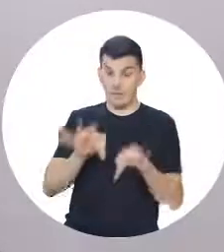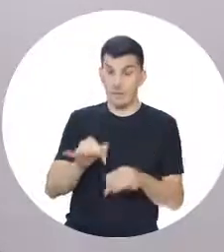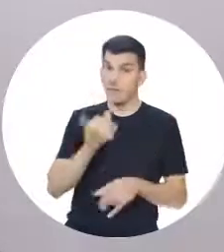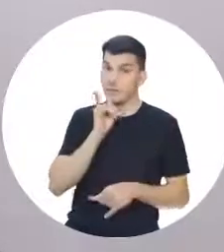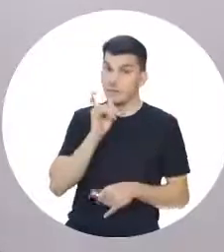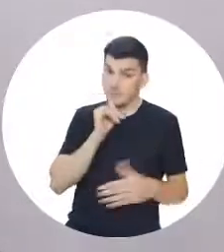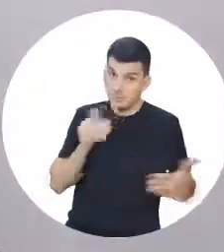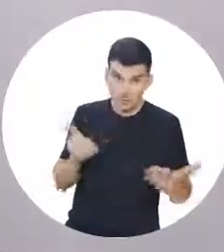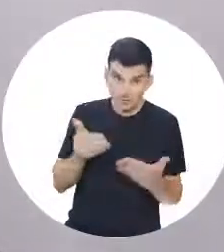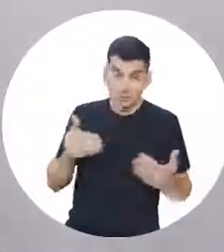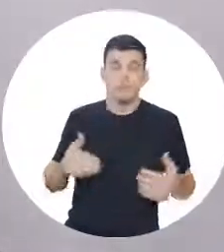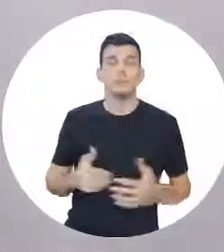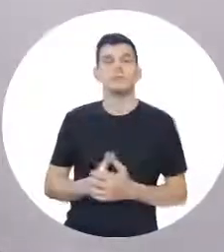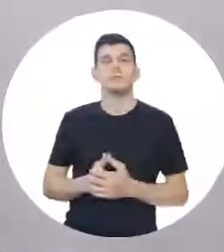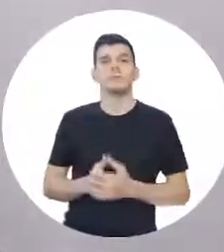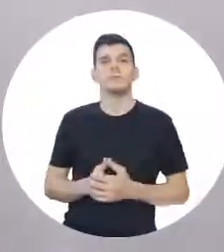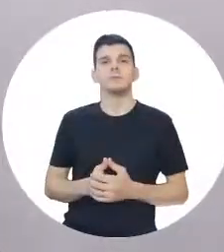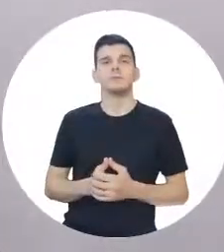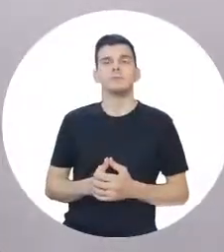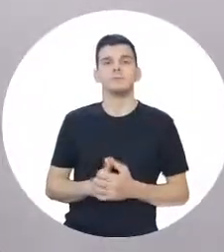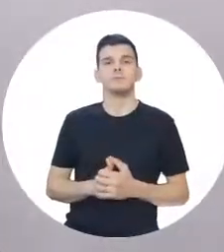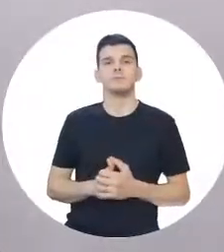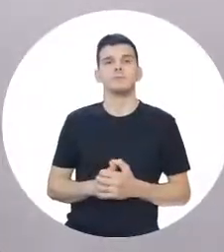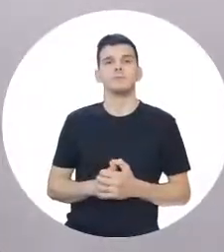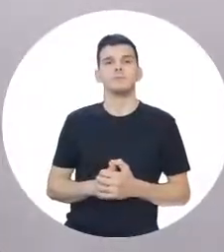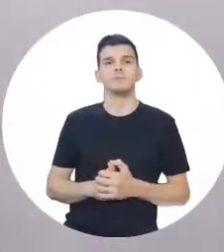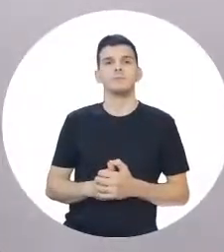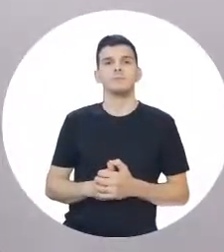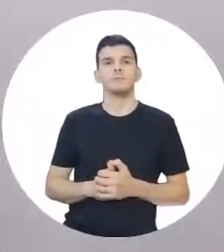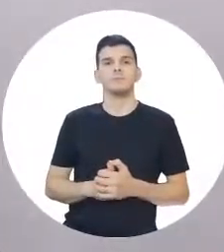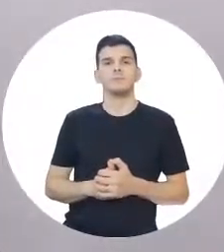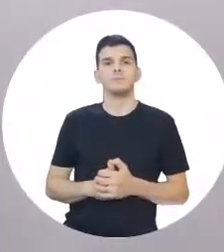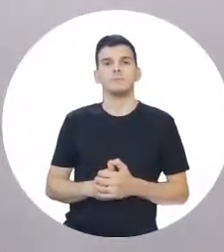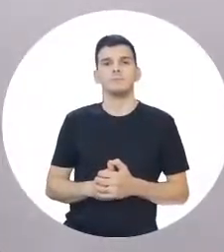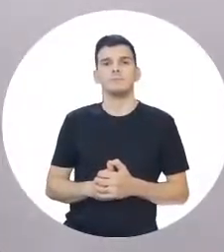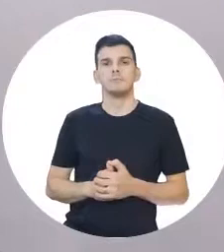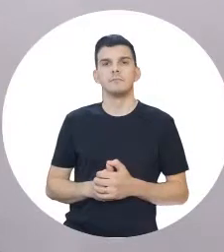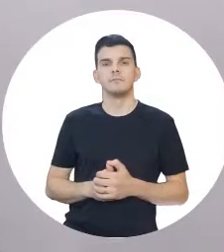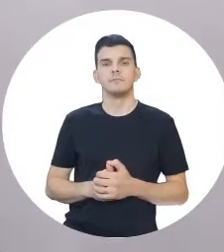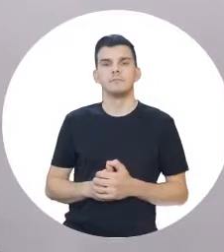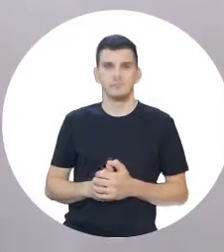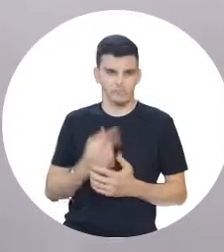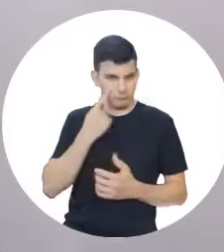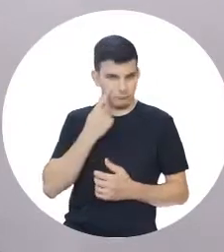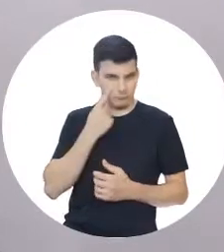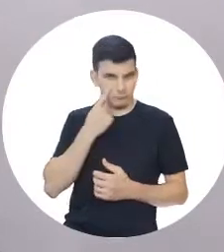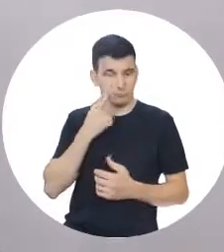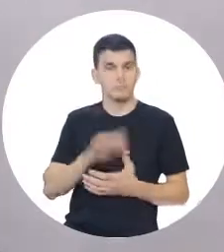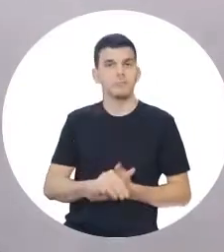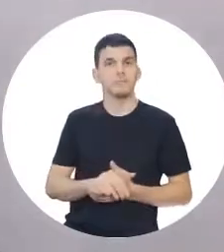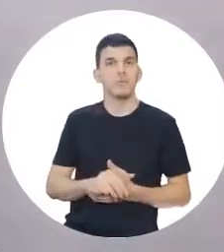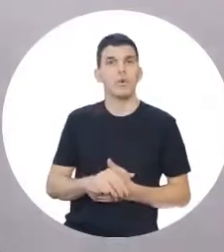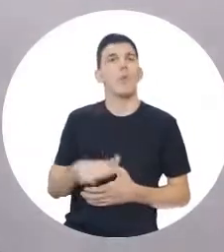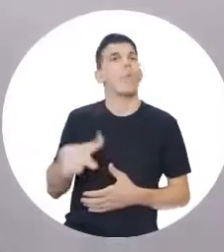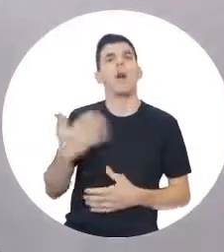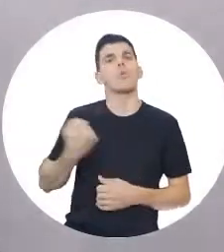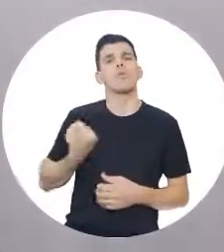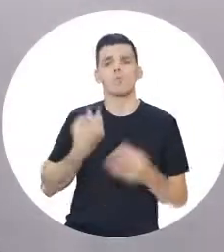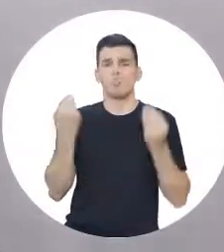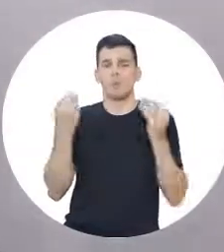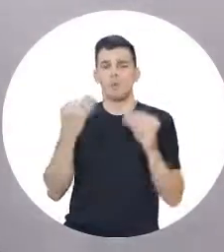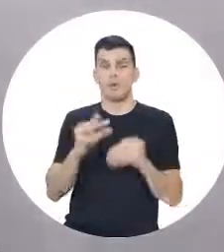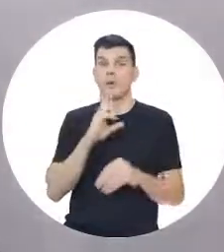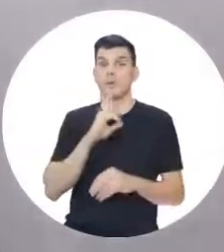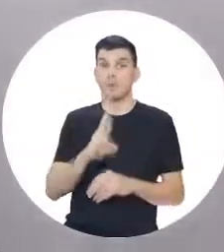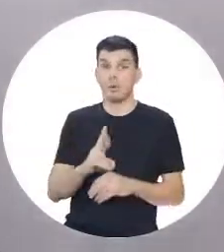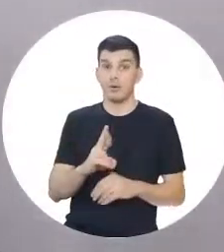Para finalizar, o último exemplo: hidrogênio mais 1, oxigênio menos 2. Qual o número que eu vou